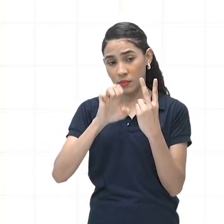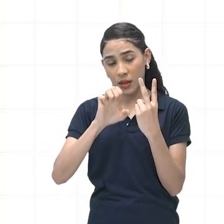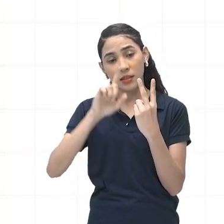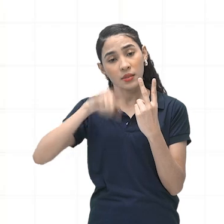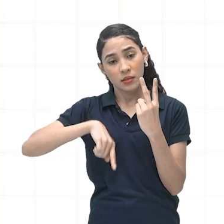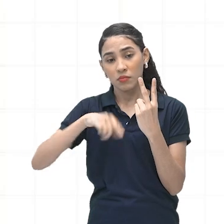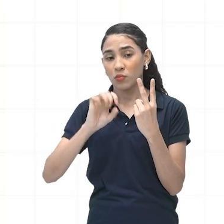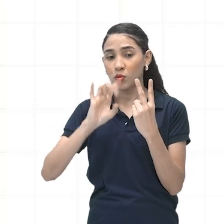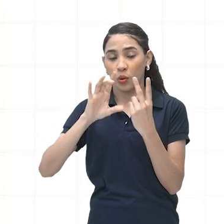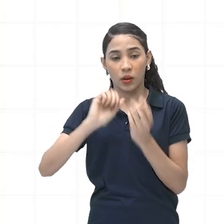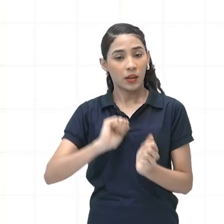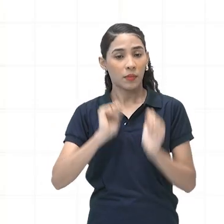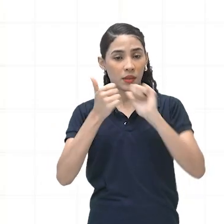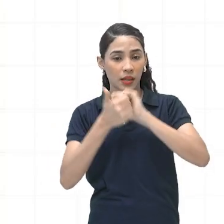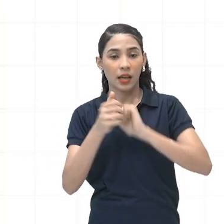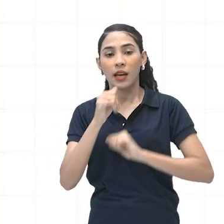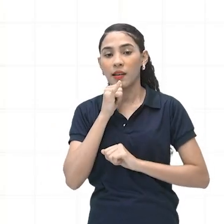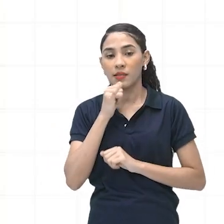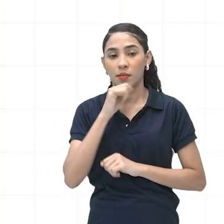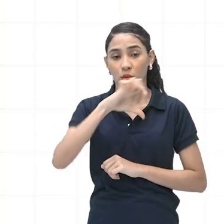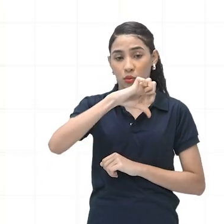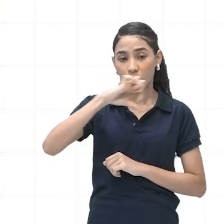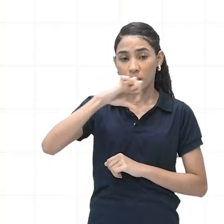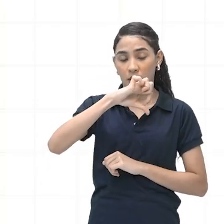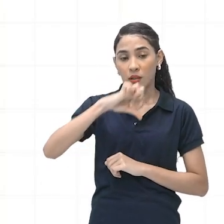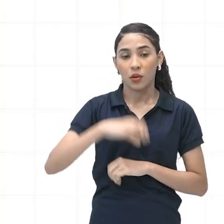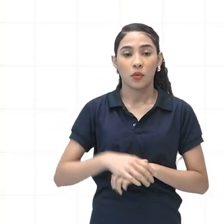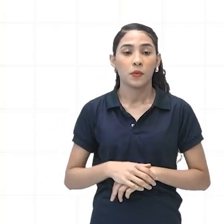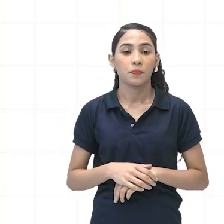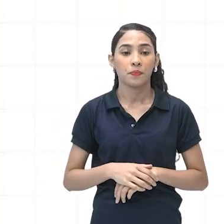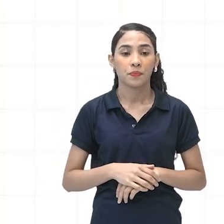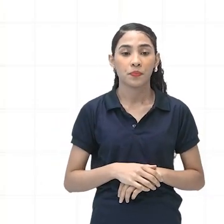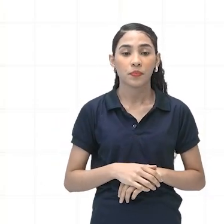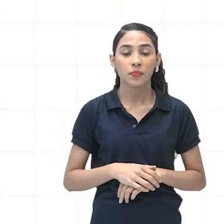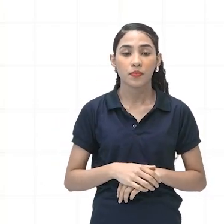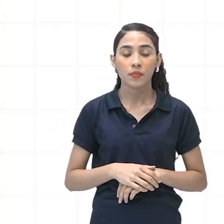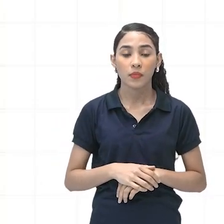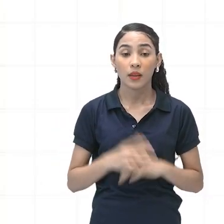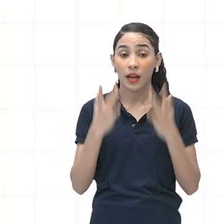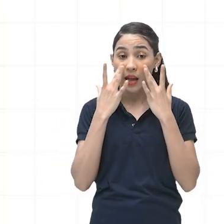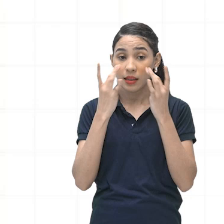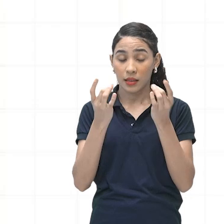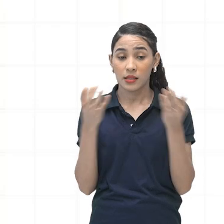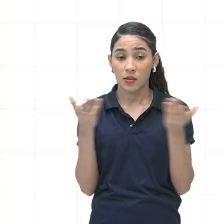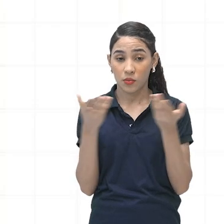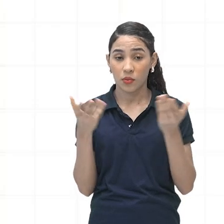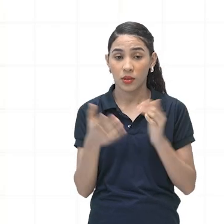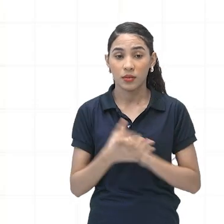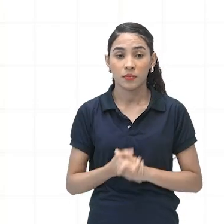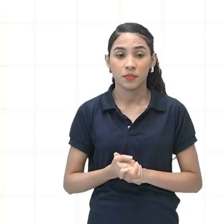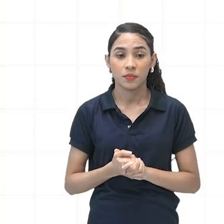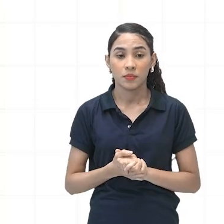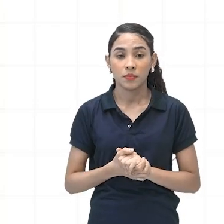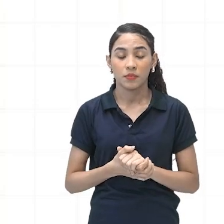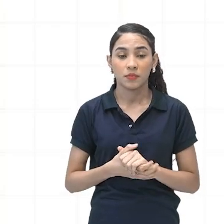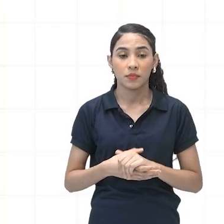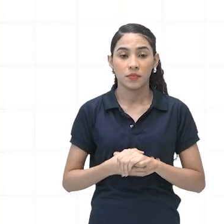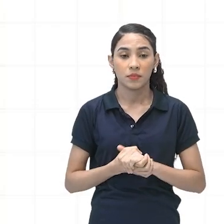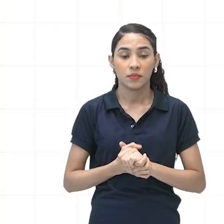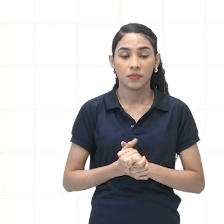radicando. Nesse caso, 99. E agora toda a atenção do mundo. Era